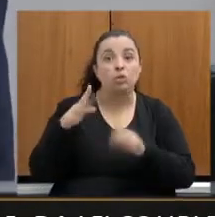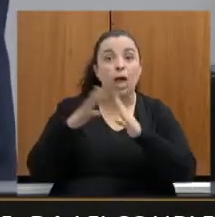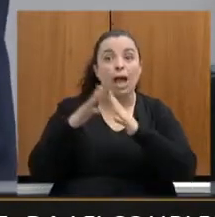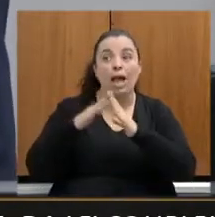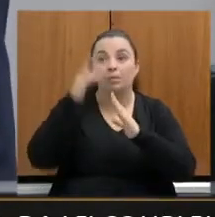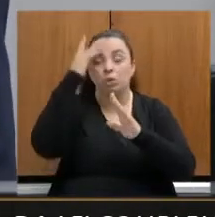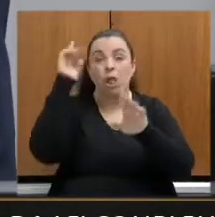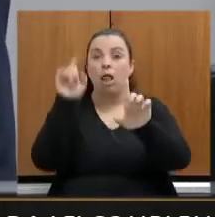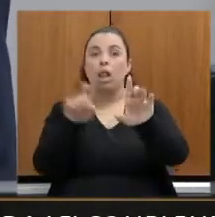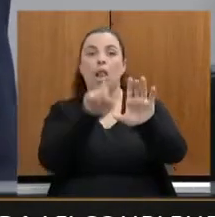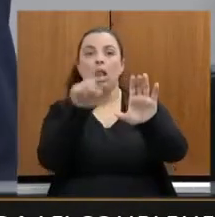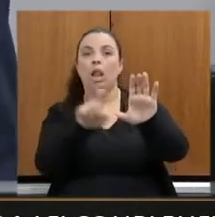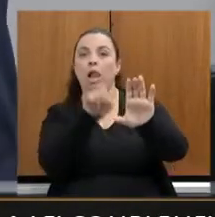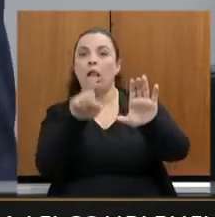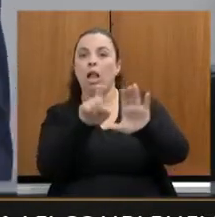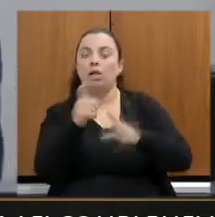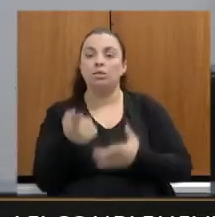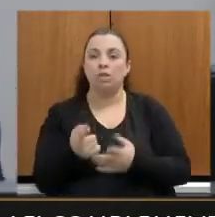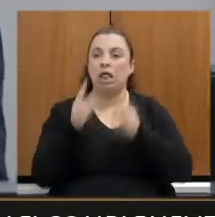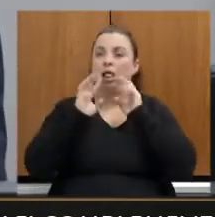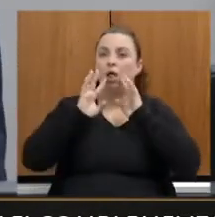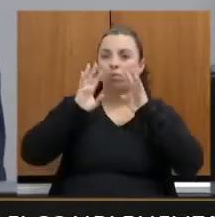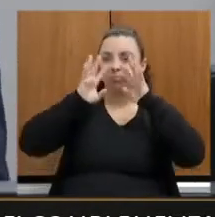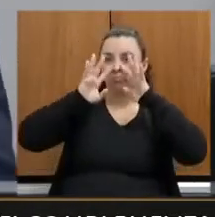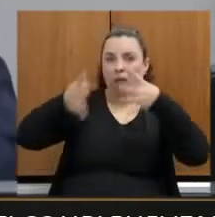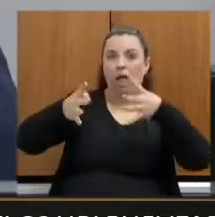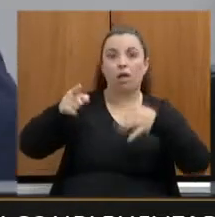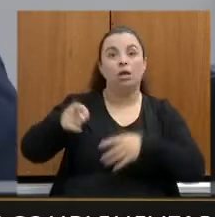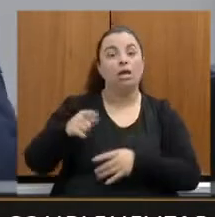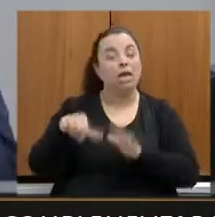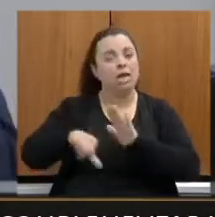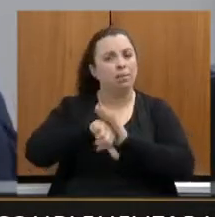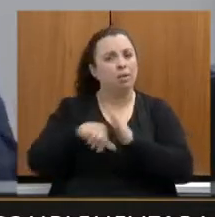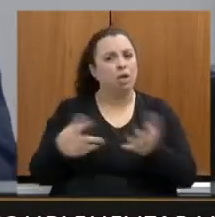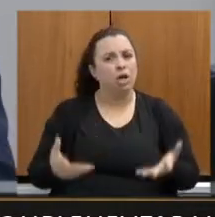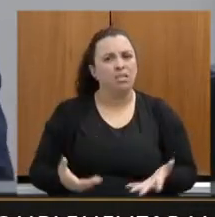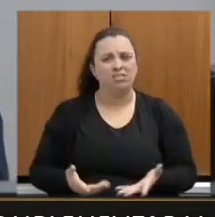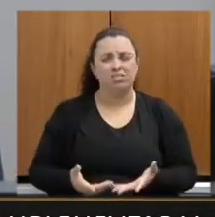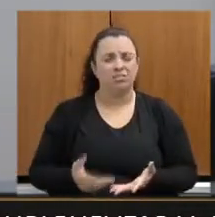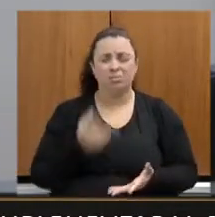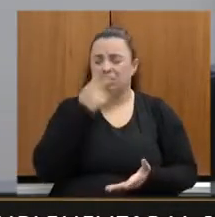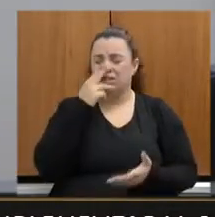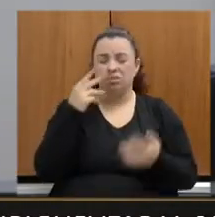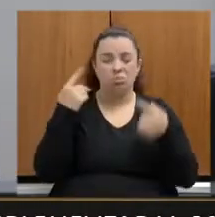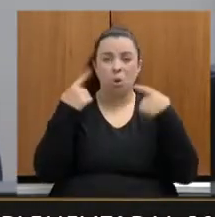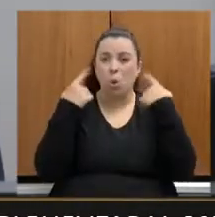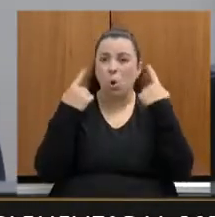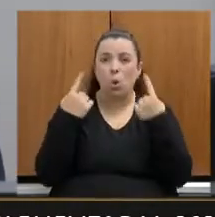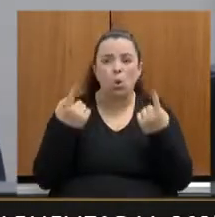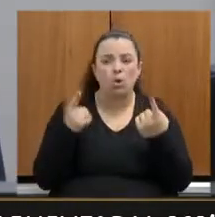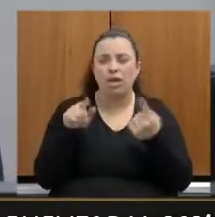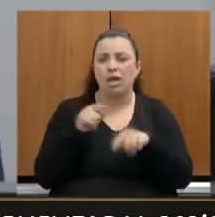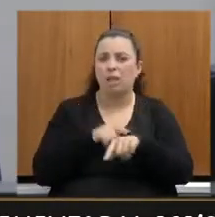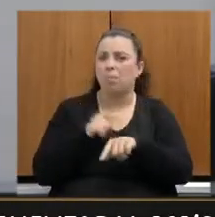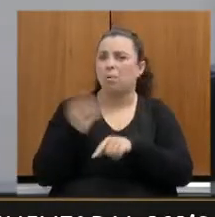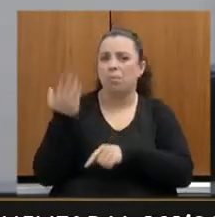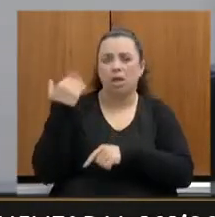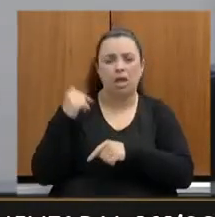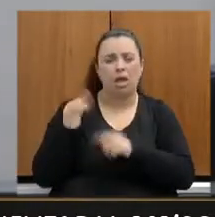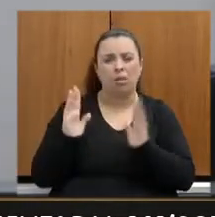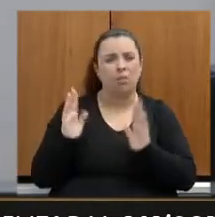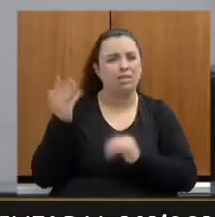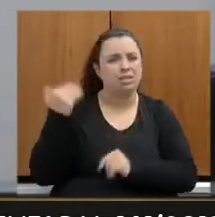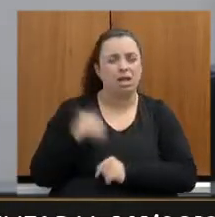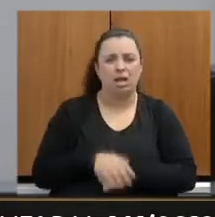como criminosos olha aqui como é que chegou um ponto de isso aí tal é a loucura que se estabeleceu naquele momento então